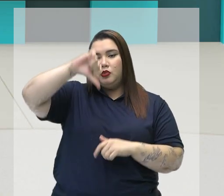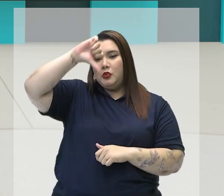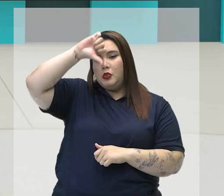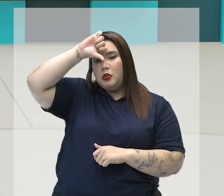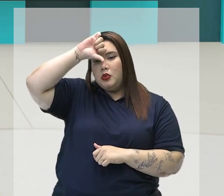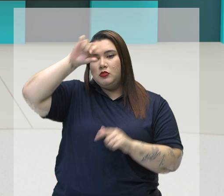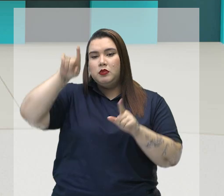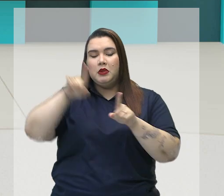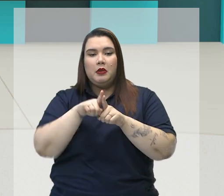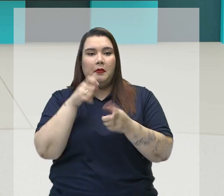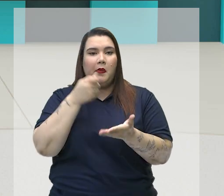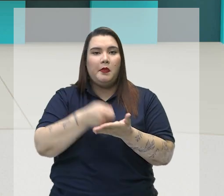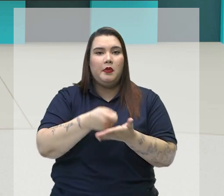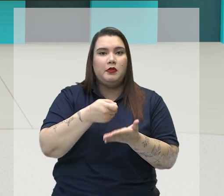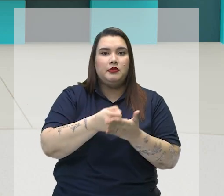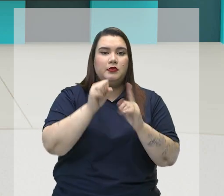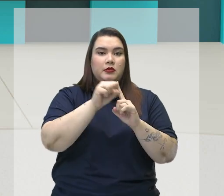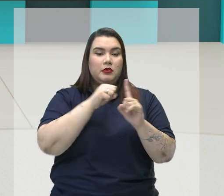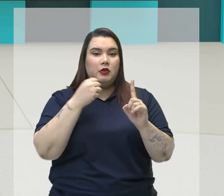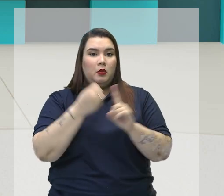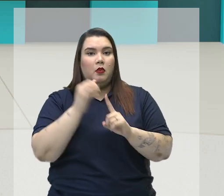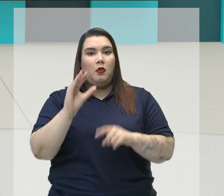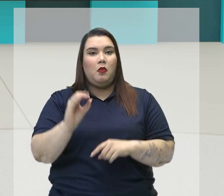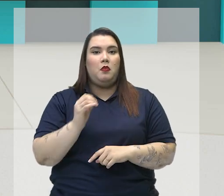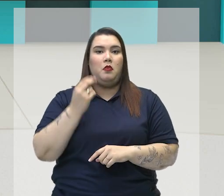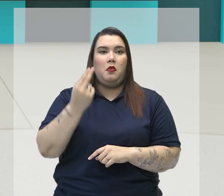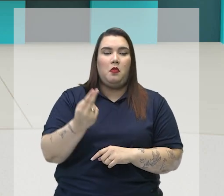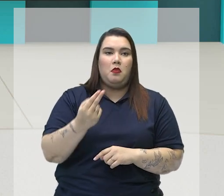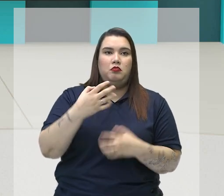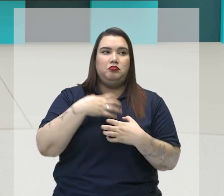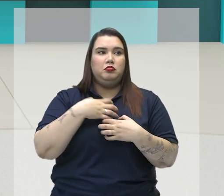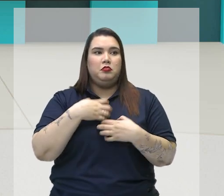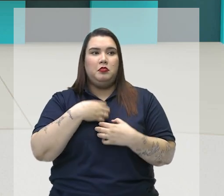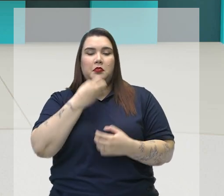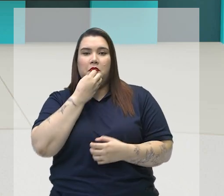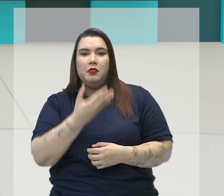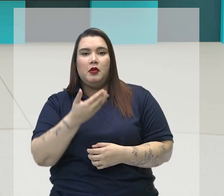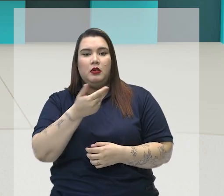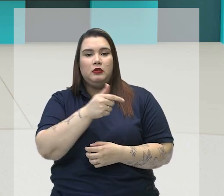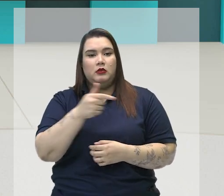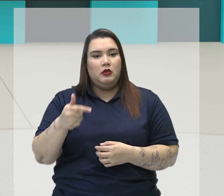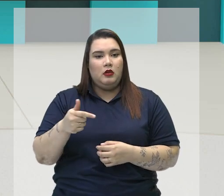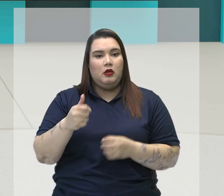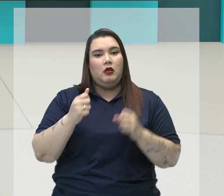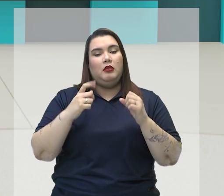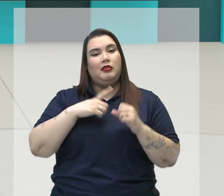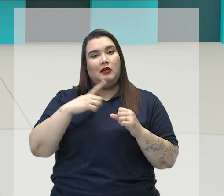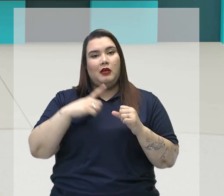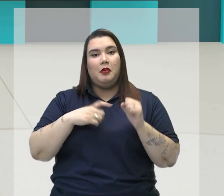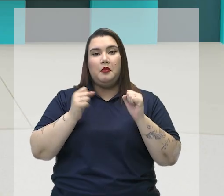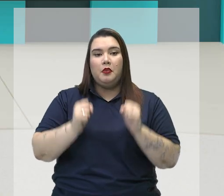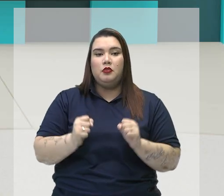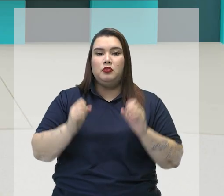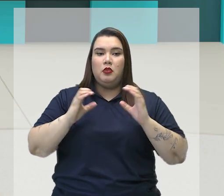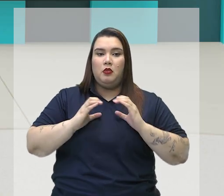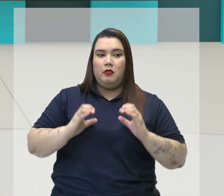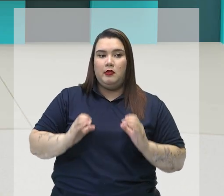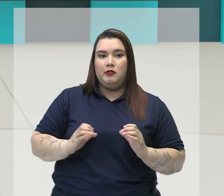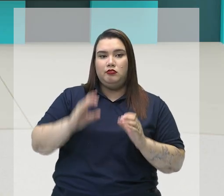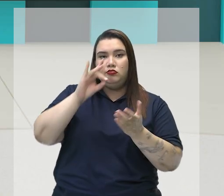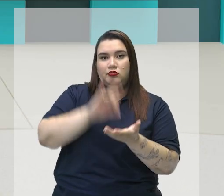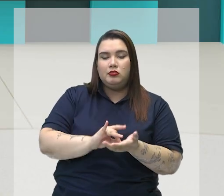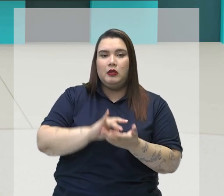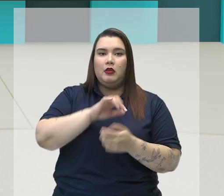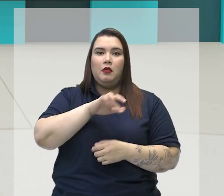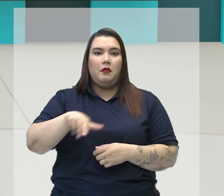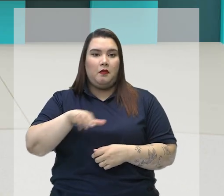imposição da sociedade, ou até mesmo um desconforto, nos leva a ter comportamentos que não são